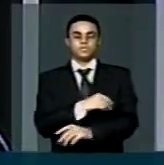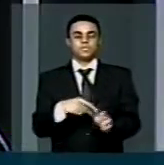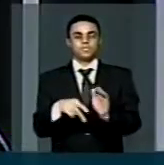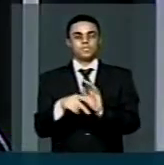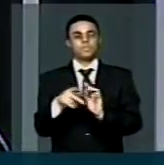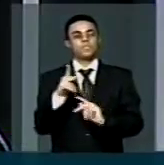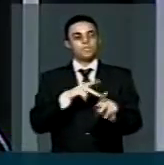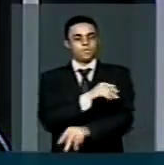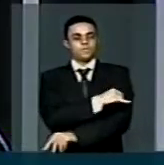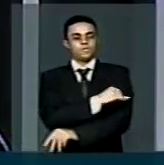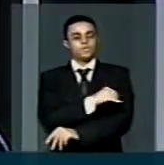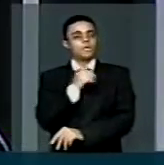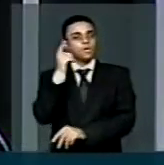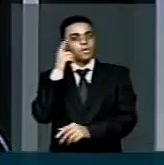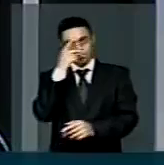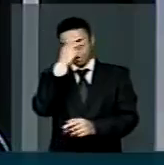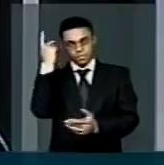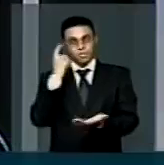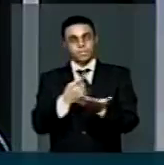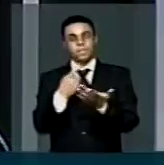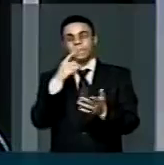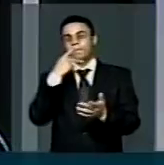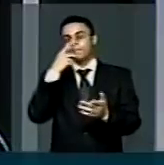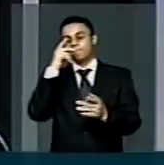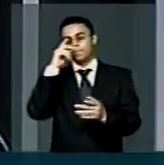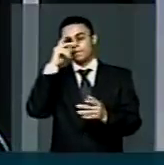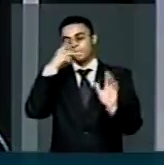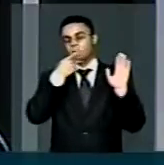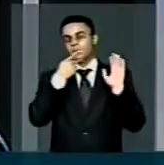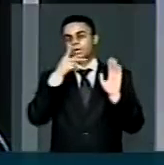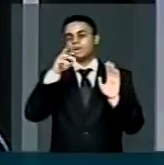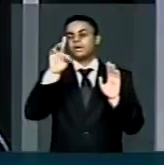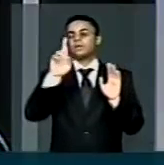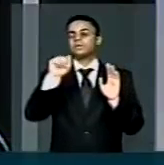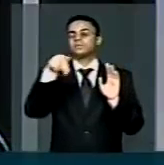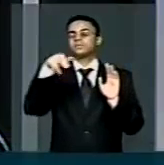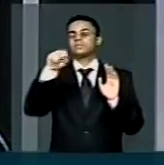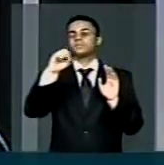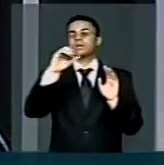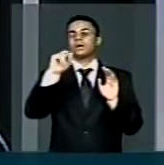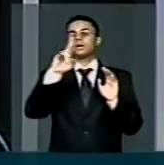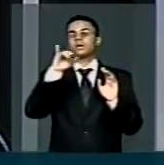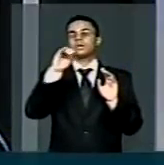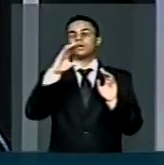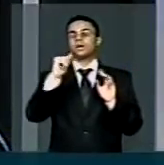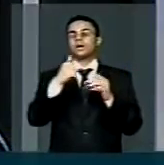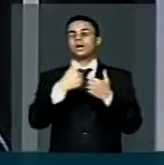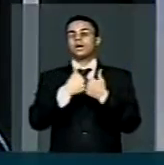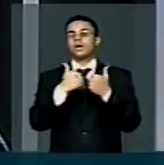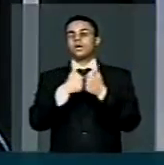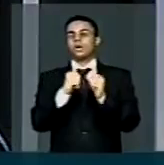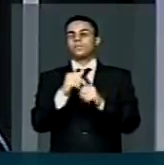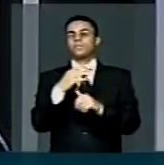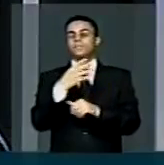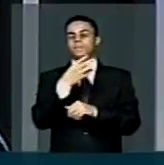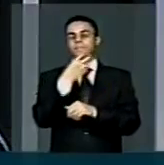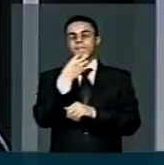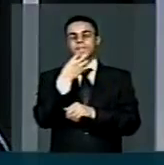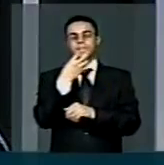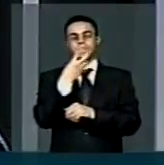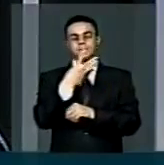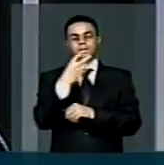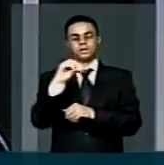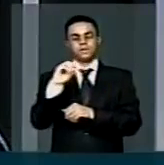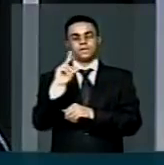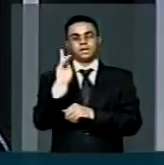foi prometida a Transcarioca, um corredor de ônibus de 39 quilômetros de extensão que deverá cortar a cidade da Barra da